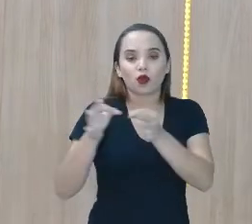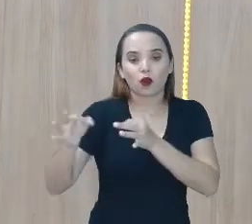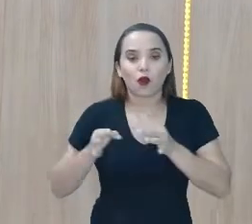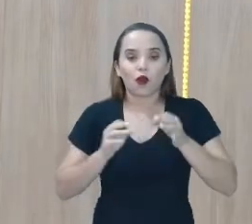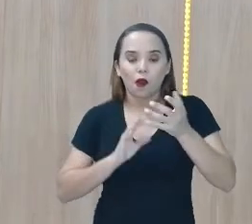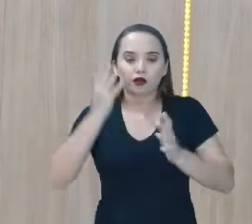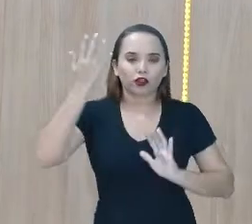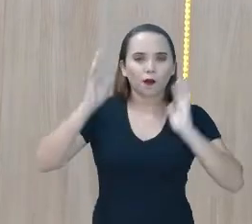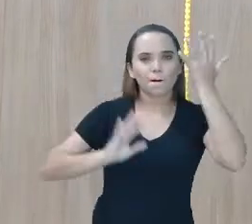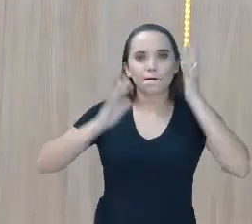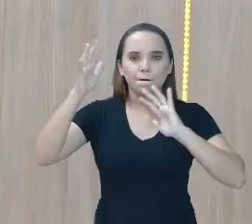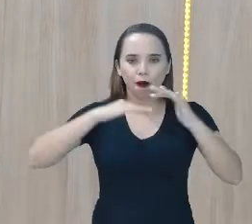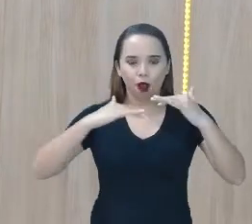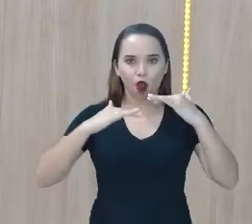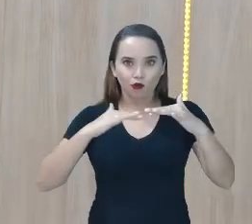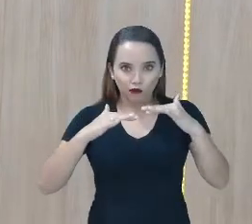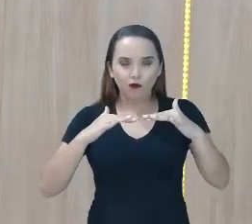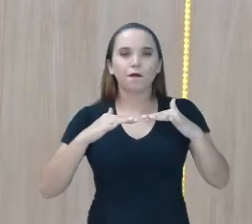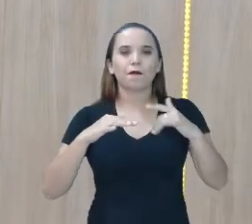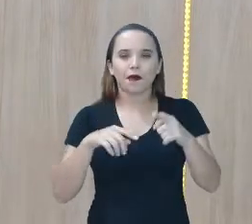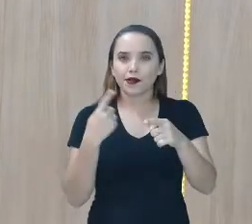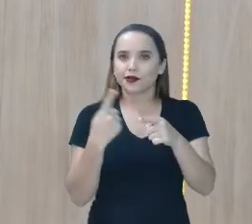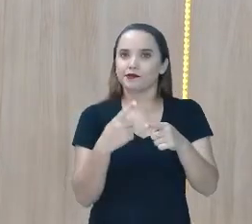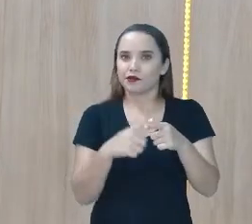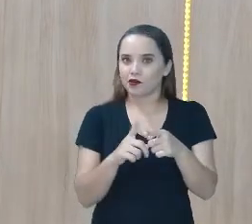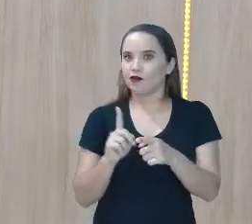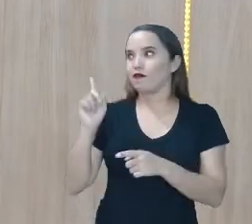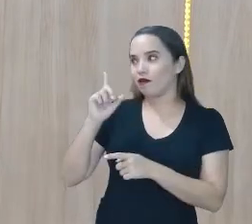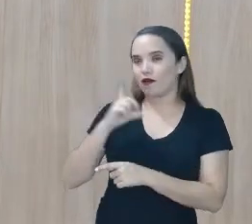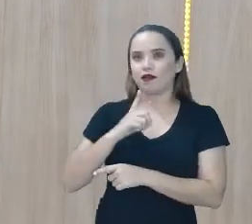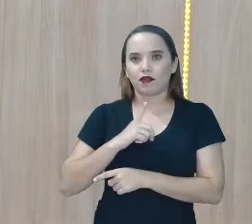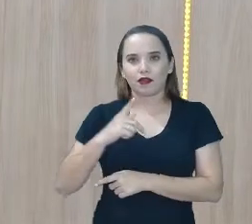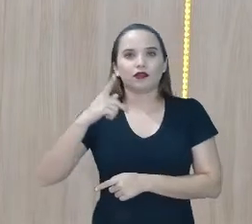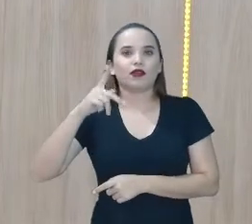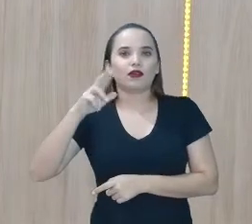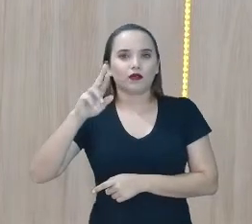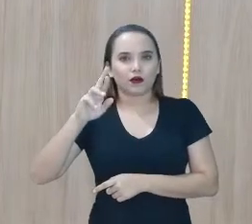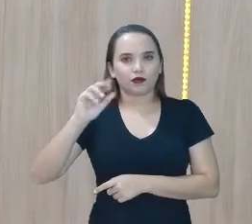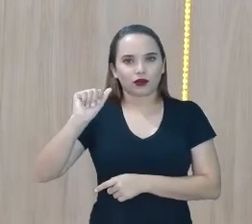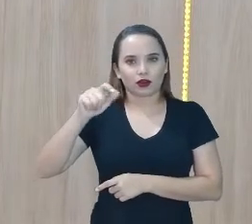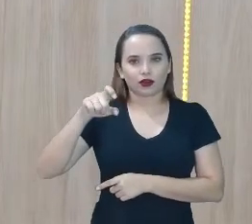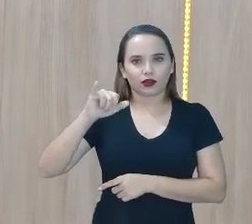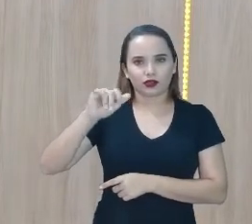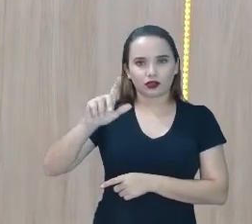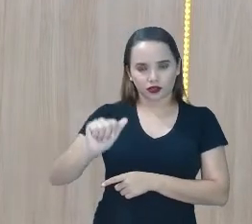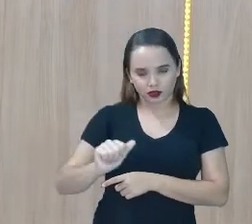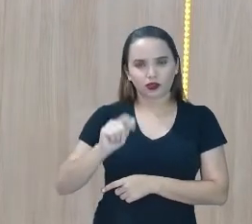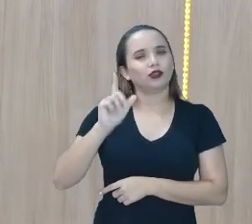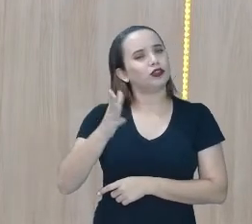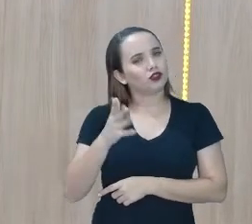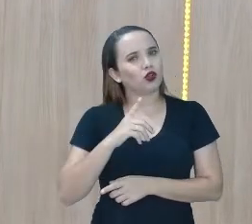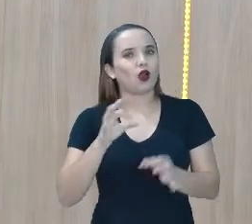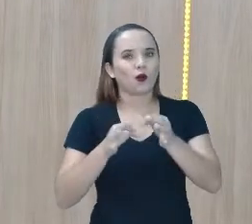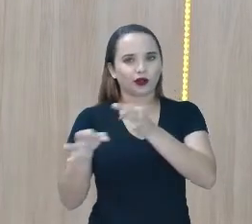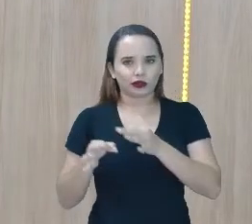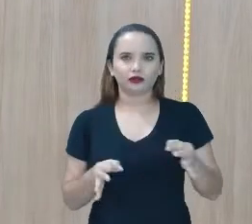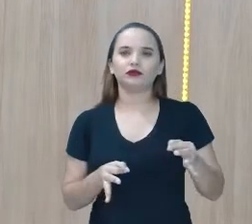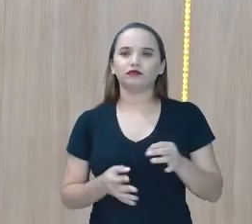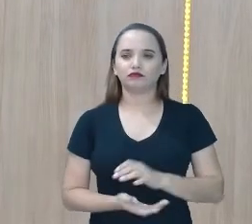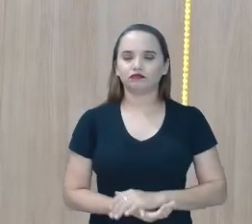que acontecem de forma integradas, porque há uma praxia, há uma organização para esse